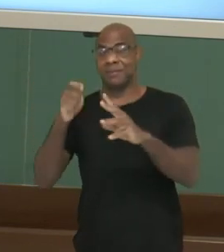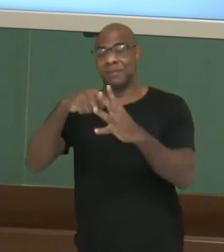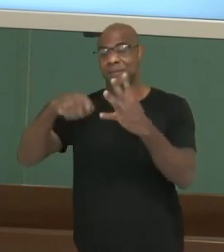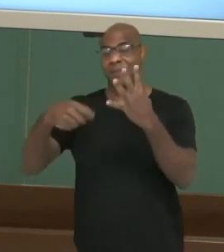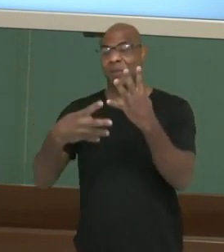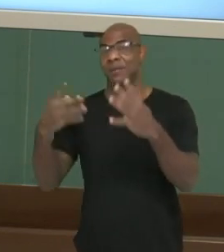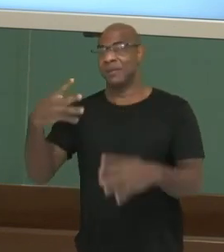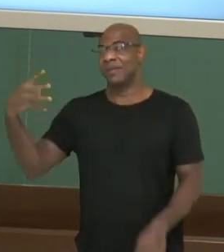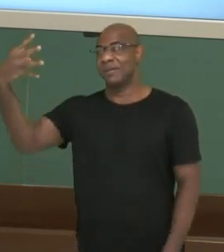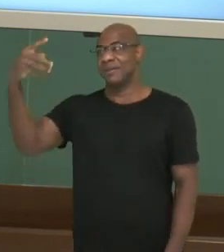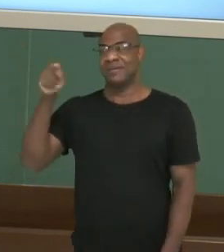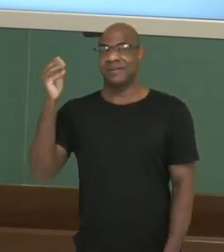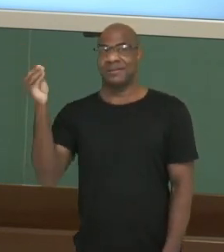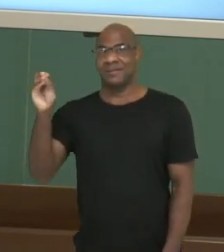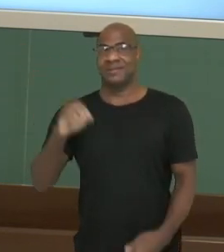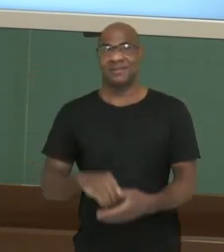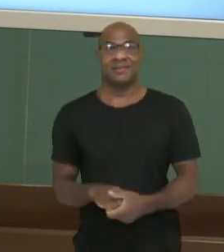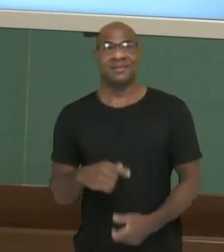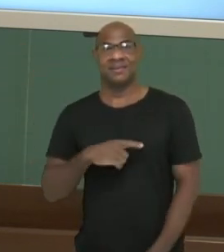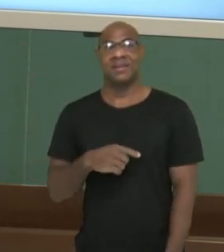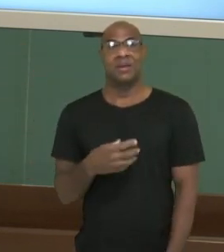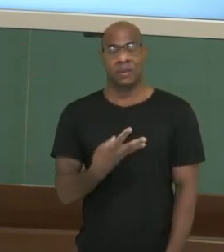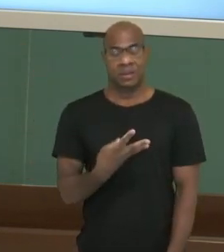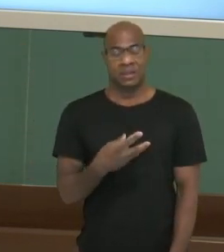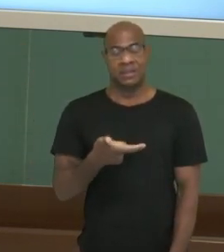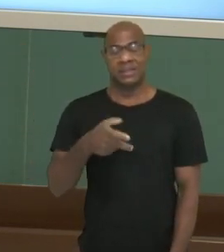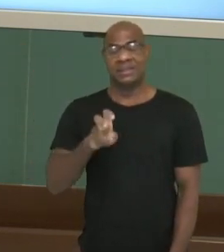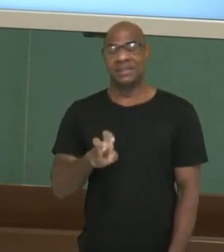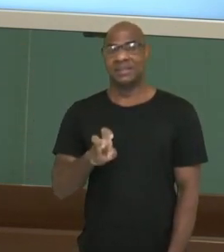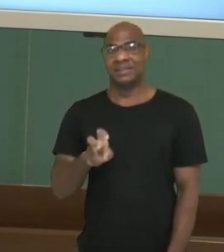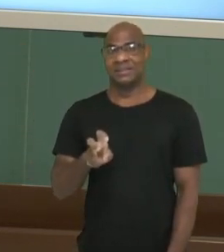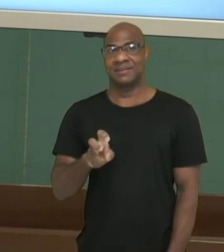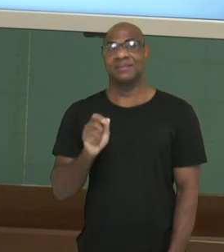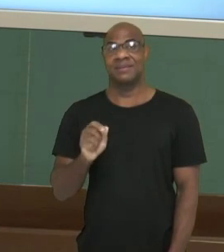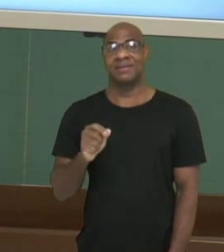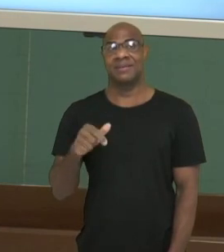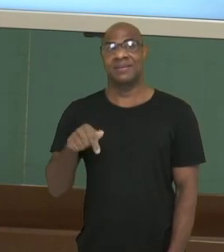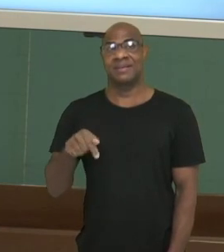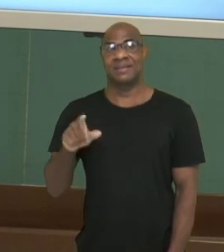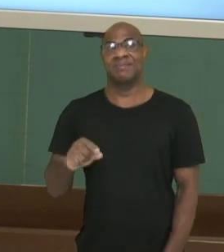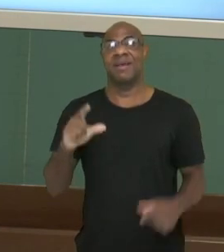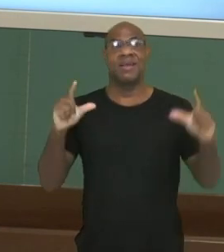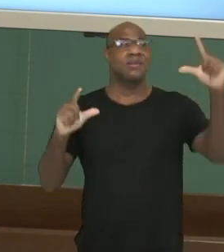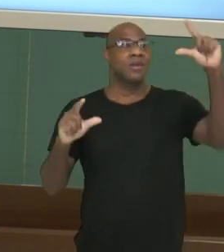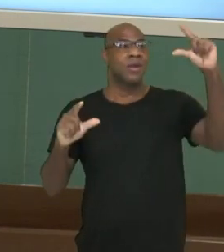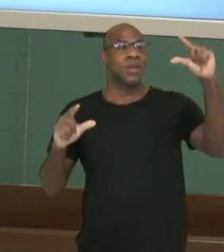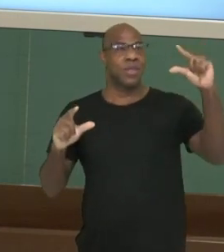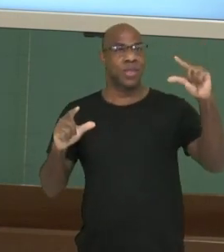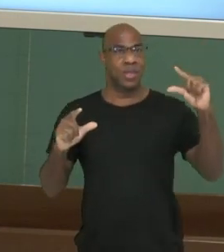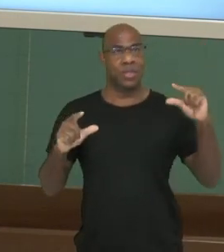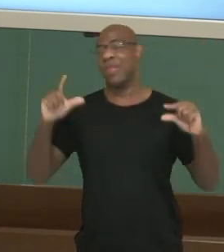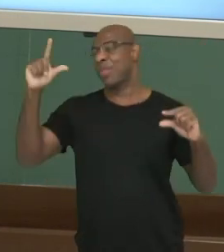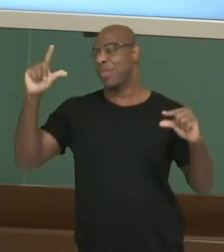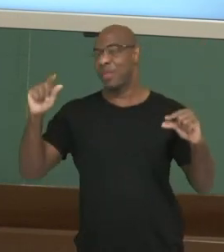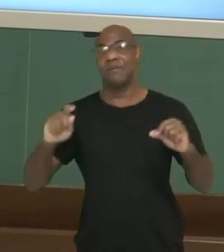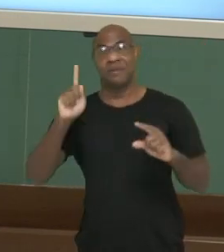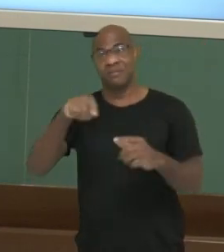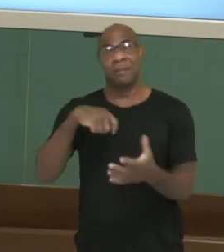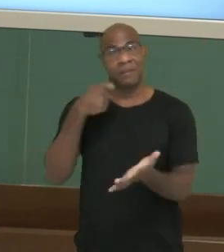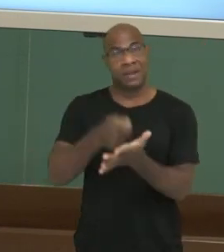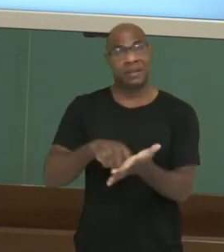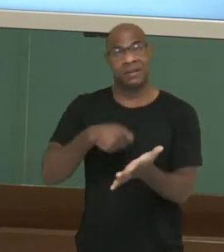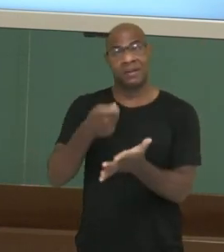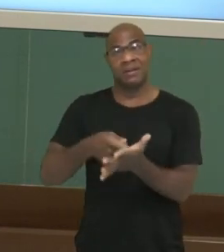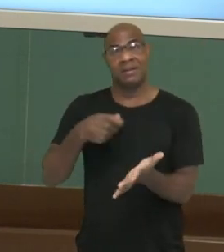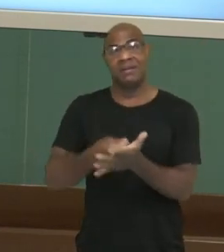mês. E eu tenho 415,73. Então, repare que vai diminuindo, por quê? Porque conforme vai pagando, a tua dívida